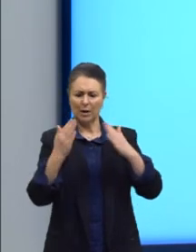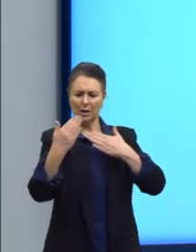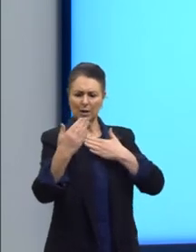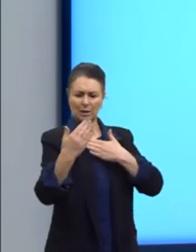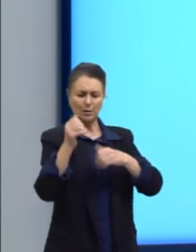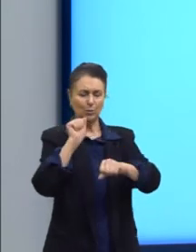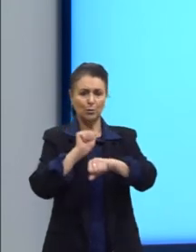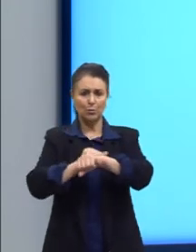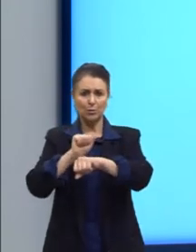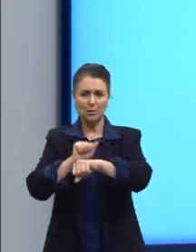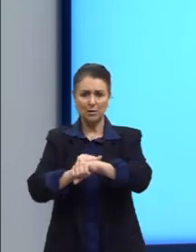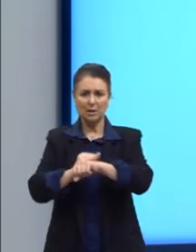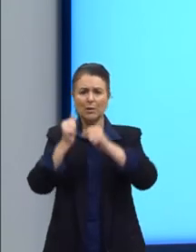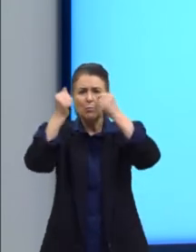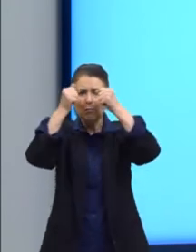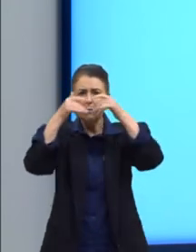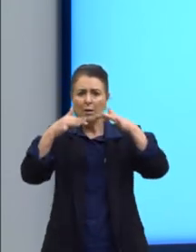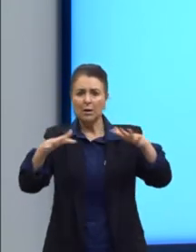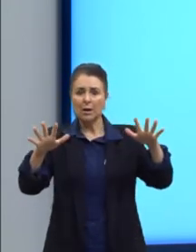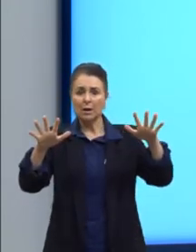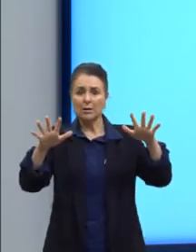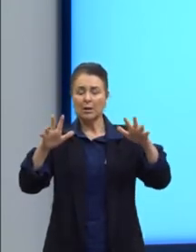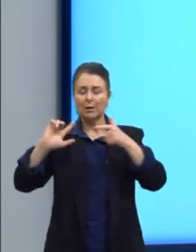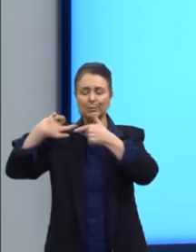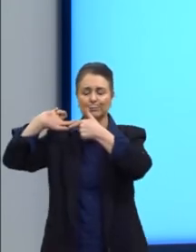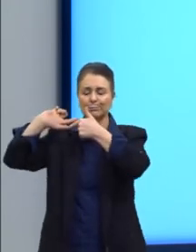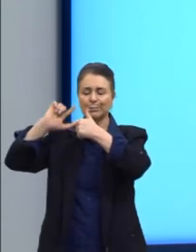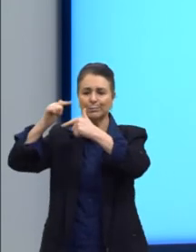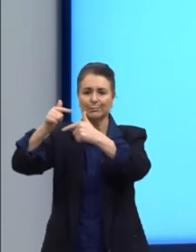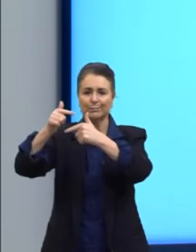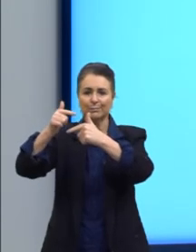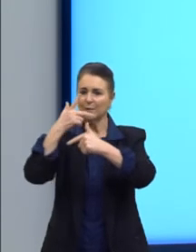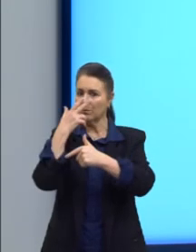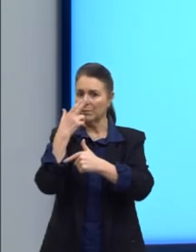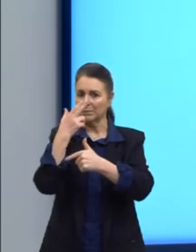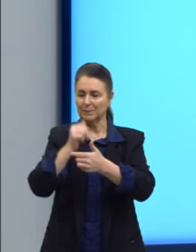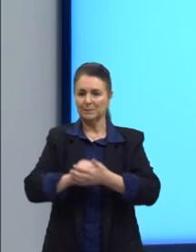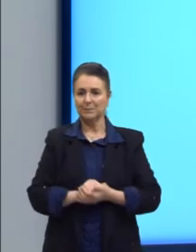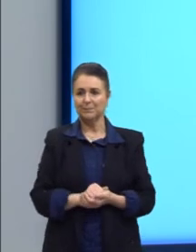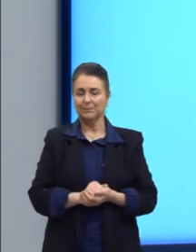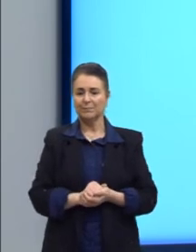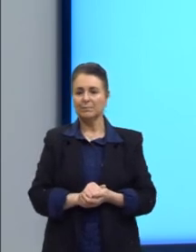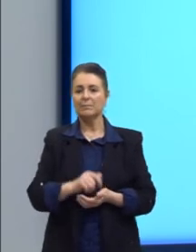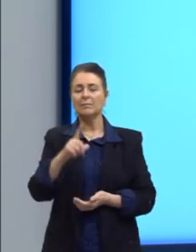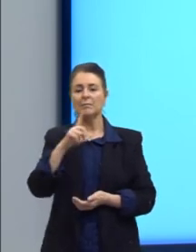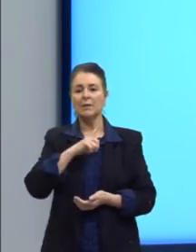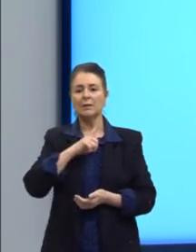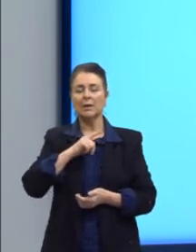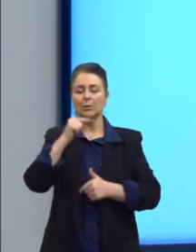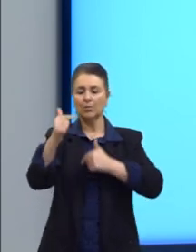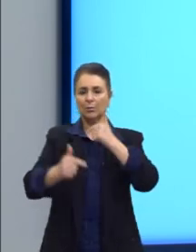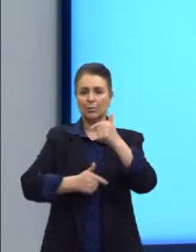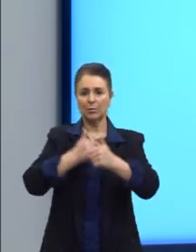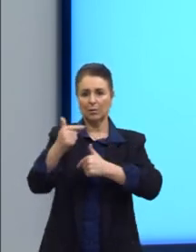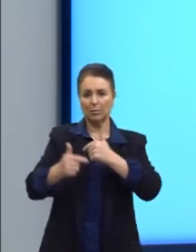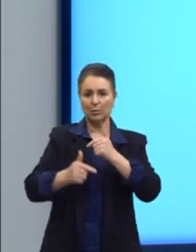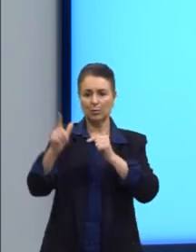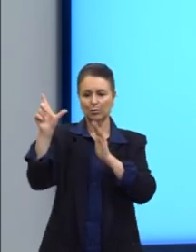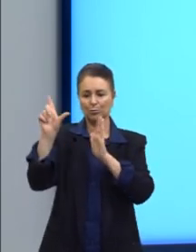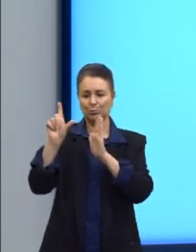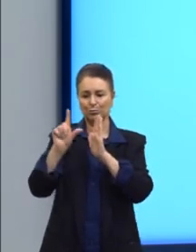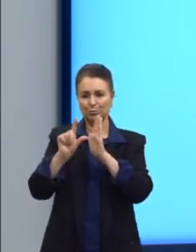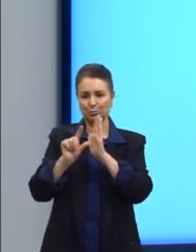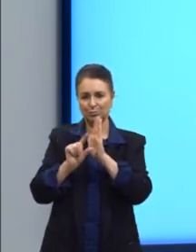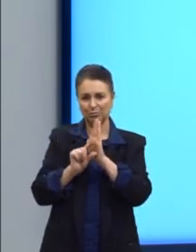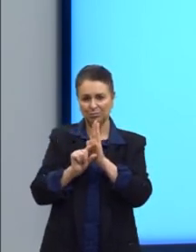são sólidas elas são mágicas e elas são flácidas e a gente tem um trabalhador ali que ele é reduzida